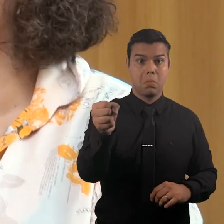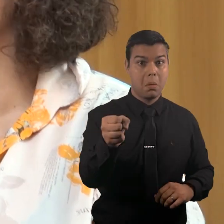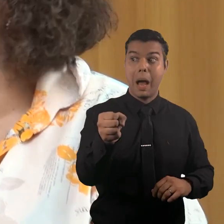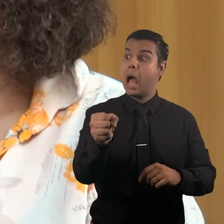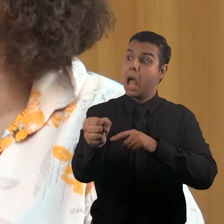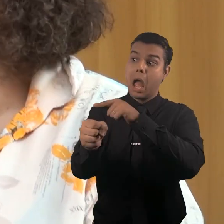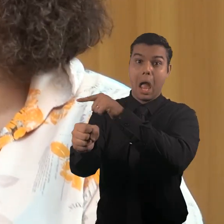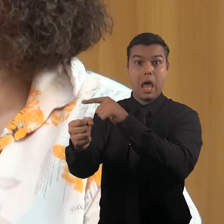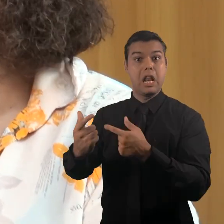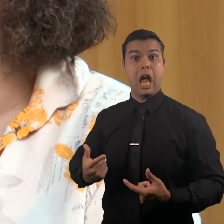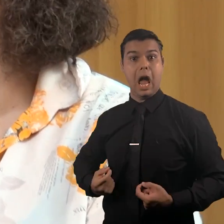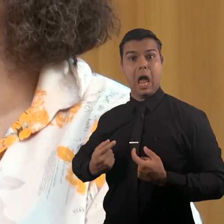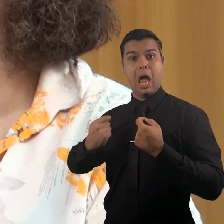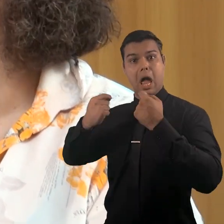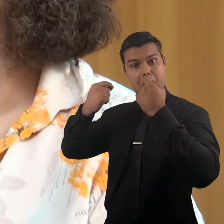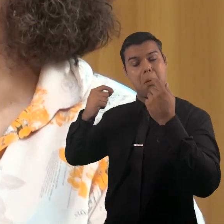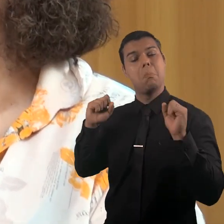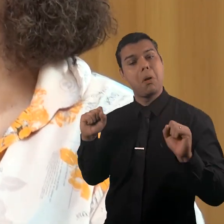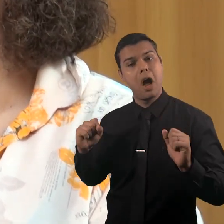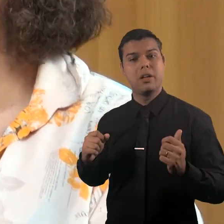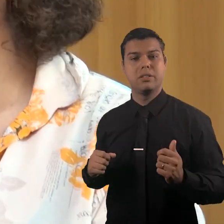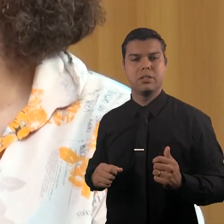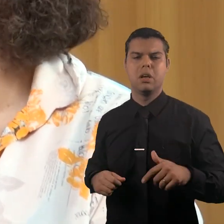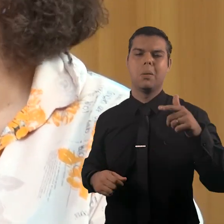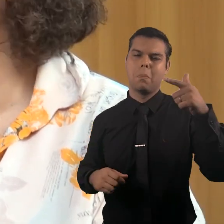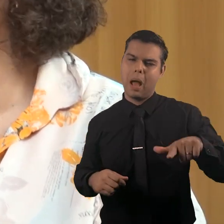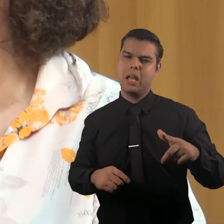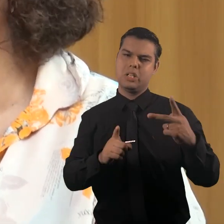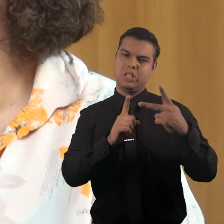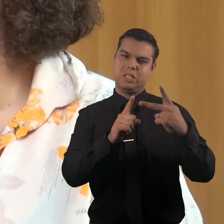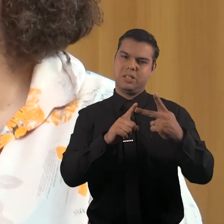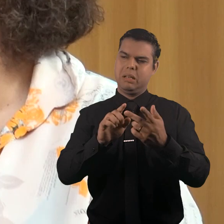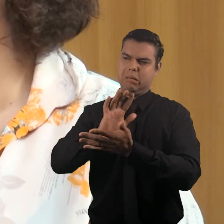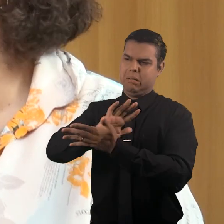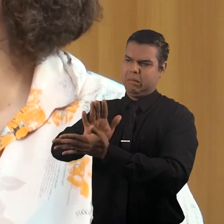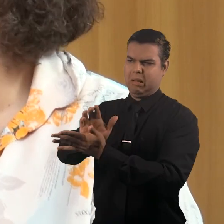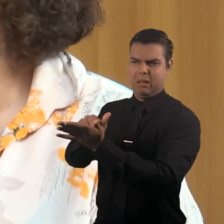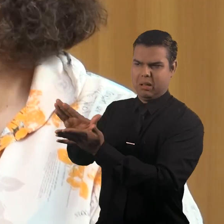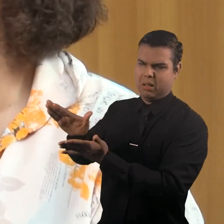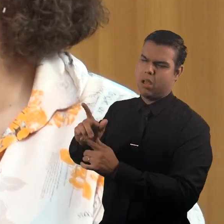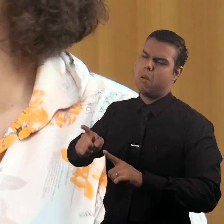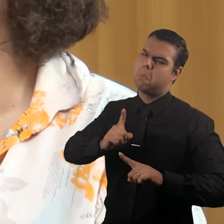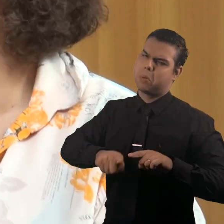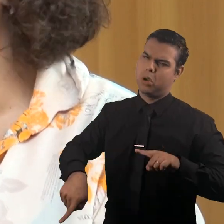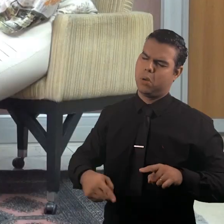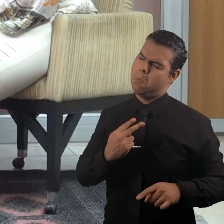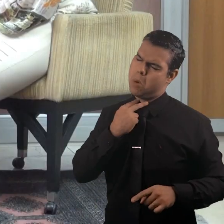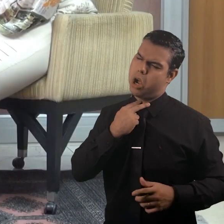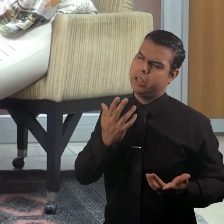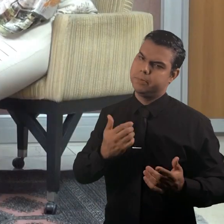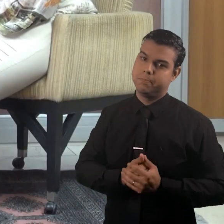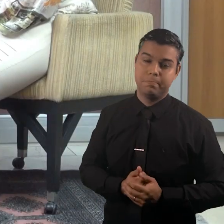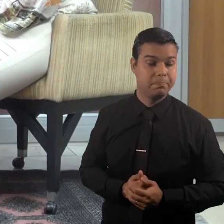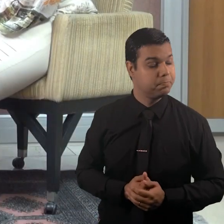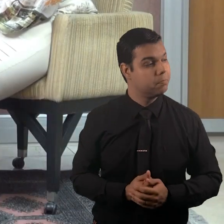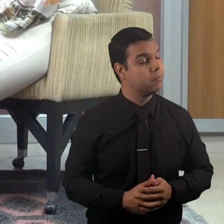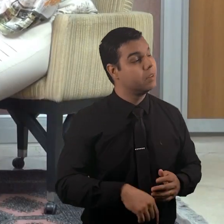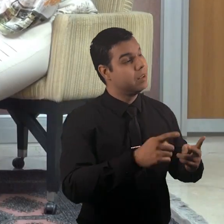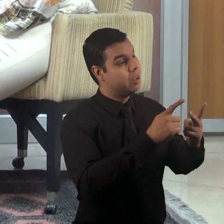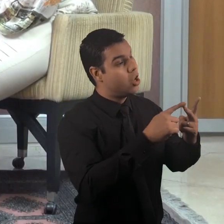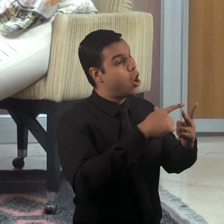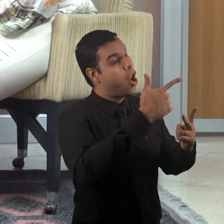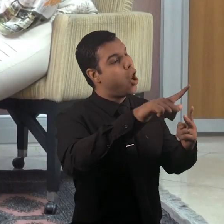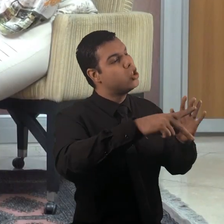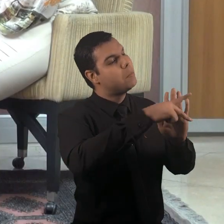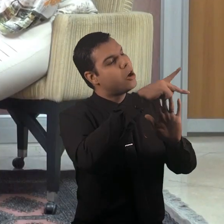você pode pegar num paciente oncológico, né? E a dispensa discriminatória, né, gente? Que não pode fazer dispensa discriminatória.